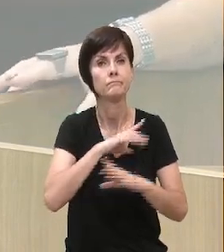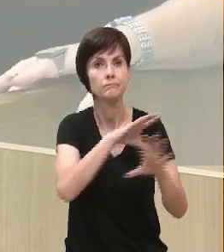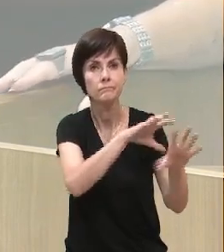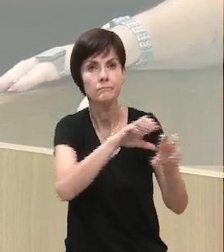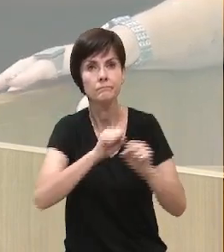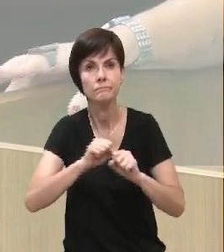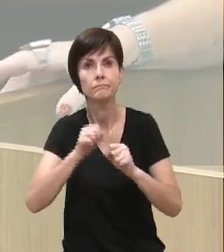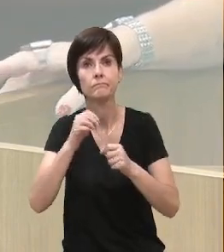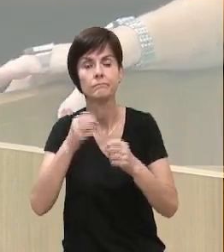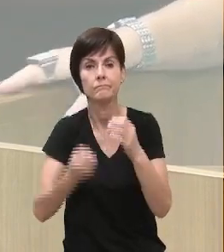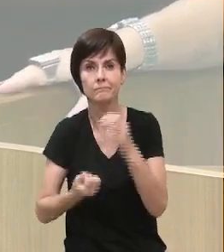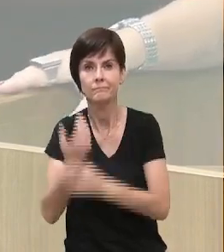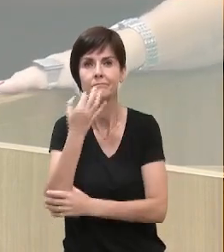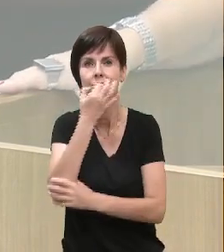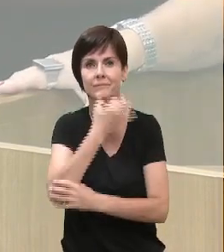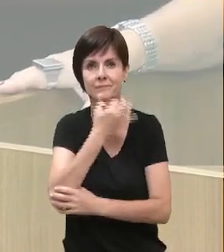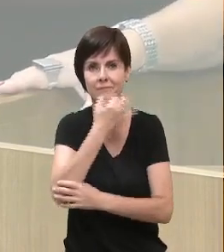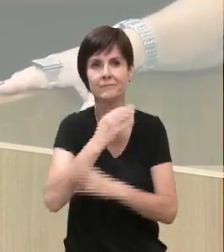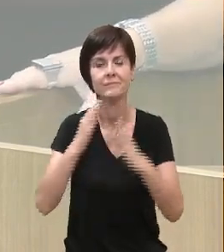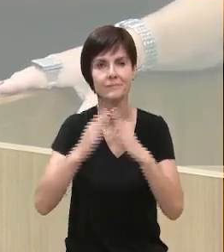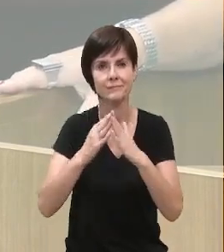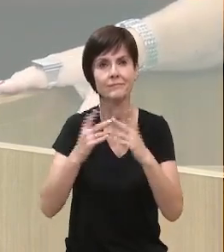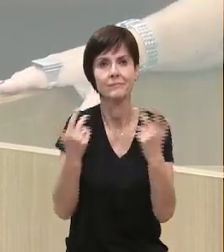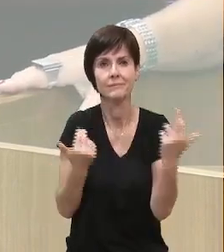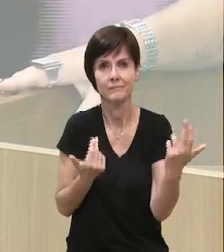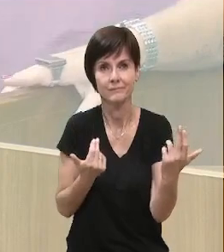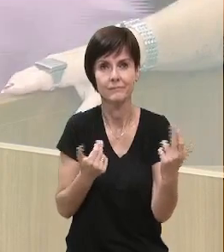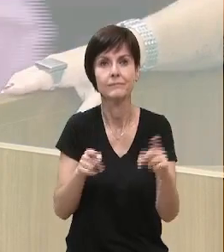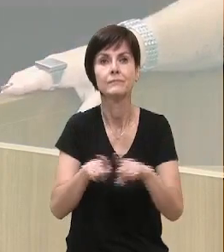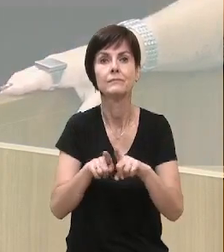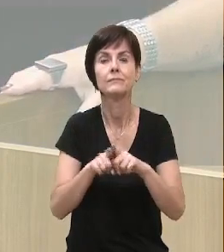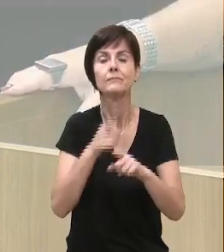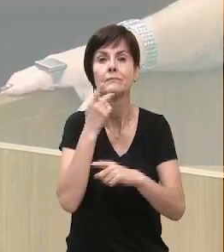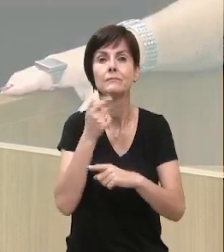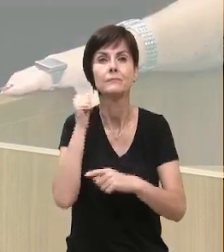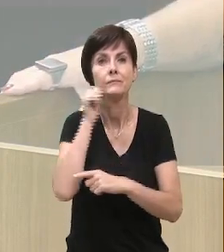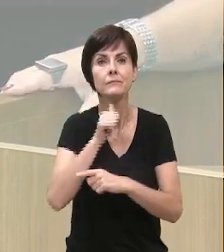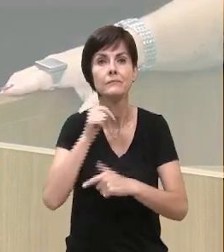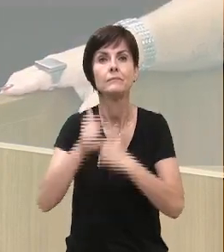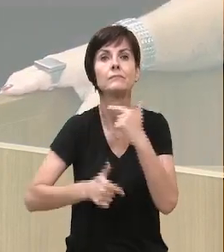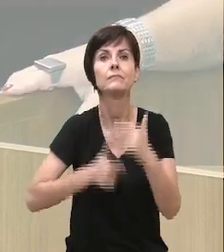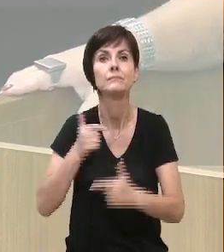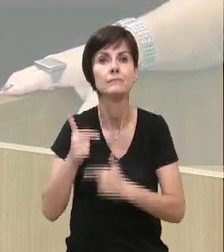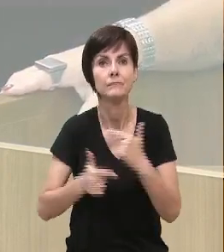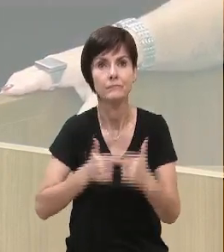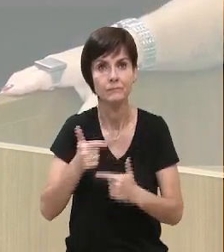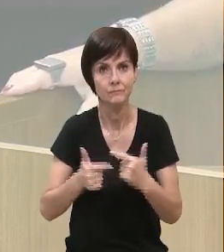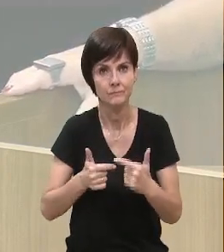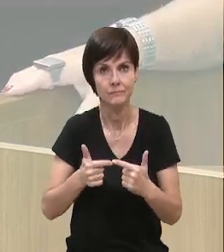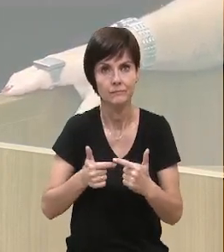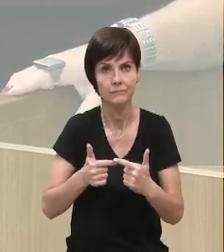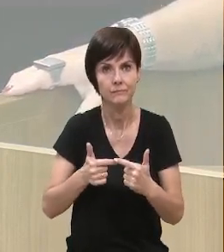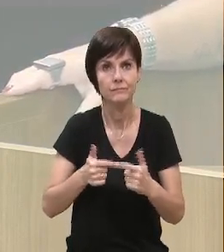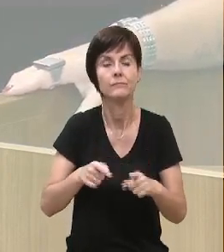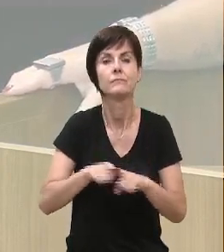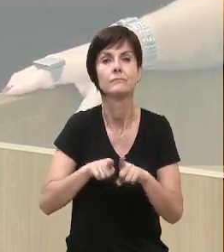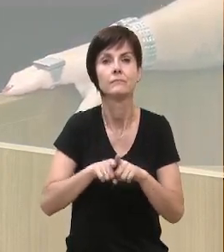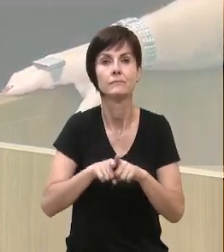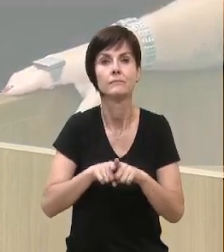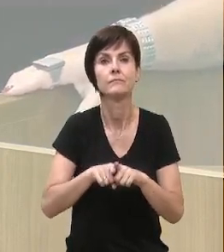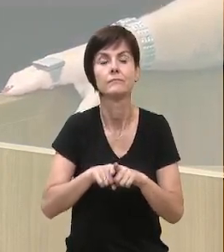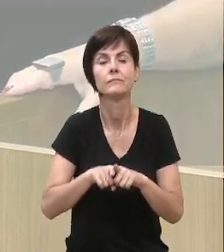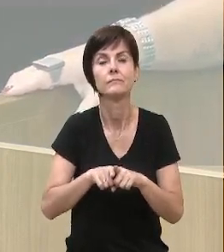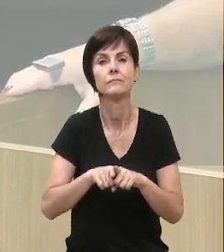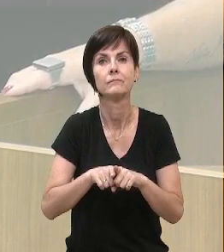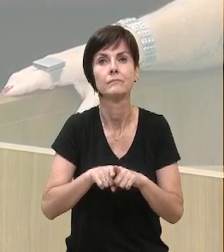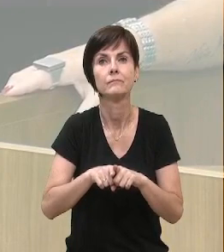hoje acabamos de falar da mulher trabalhadora, né, aquela mulher que está no mercado de trabalho,